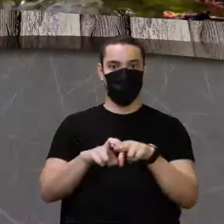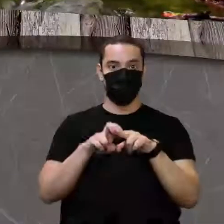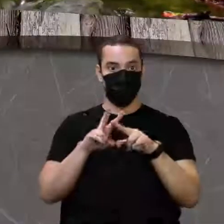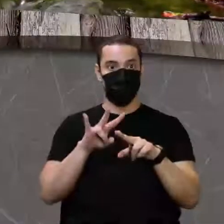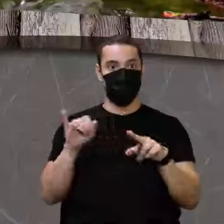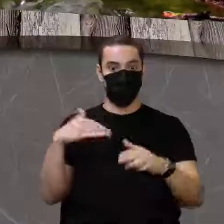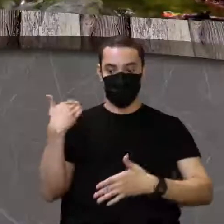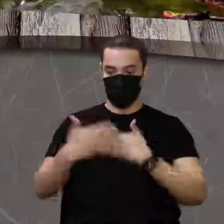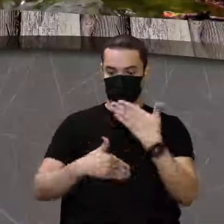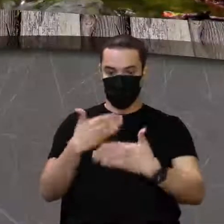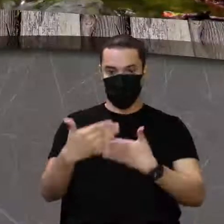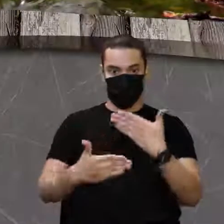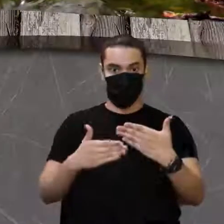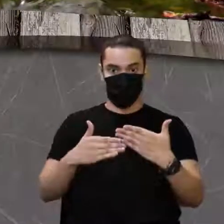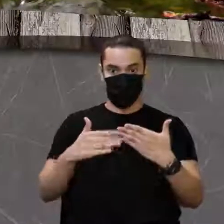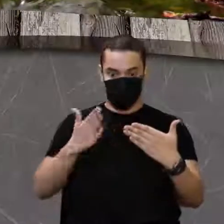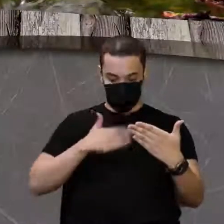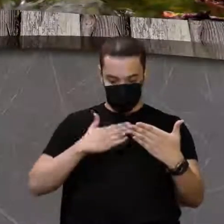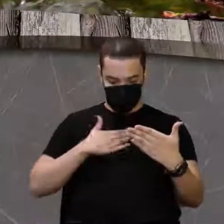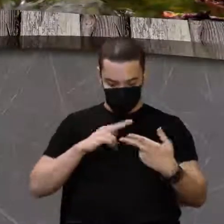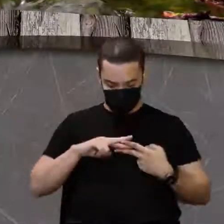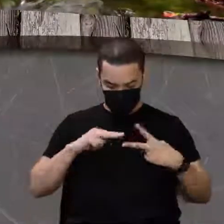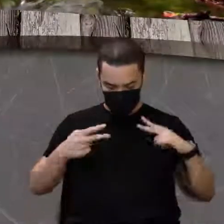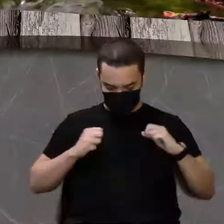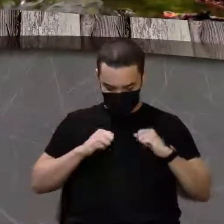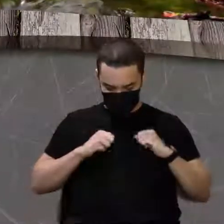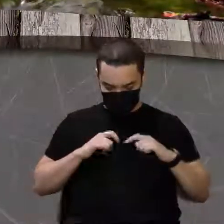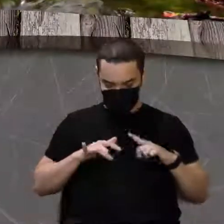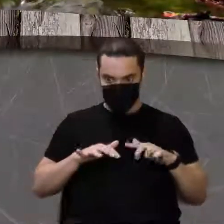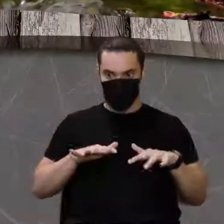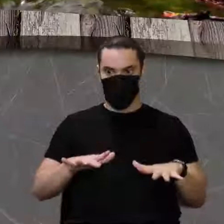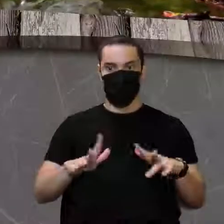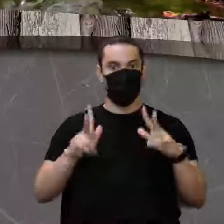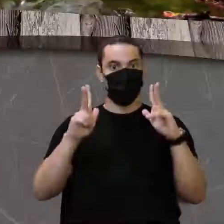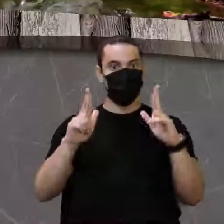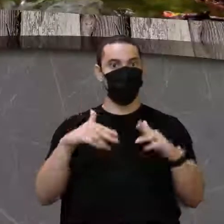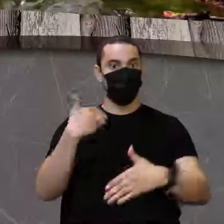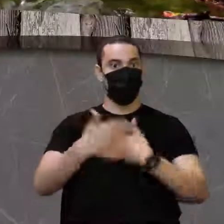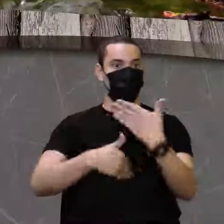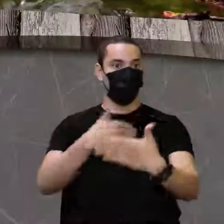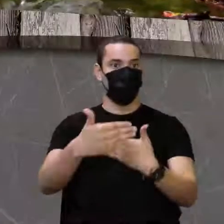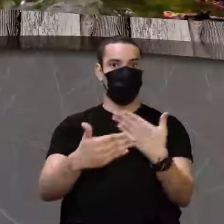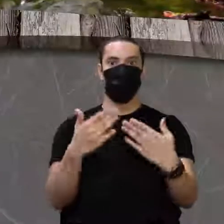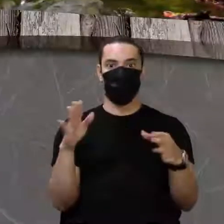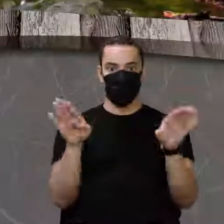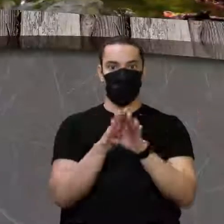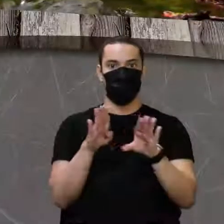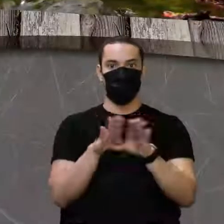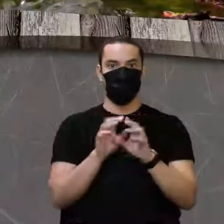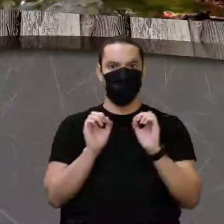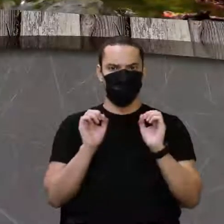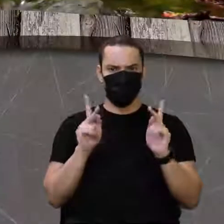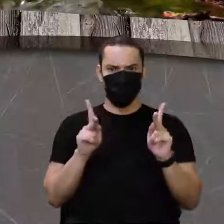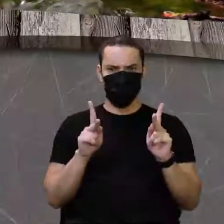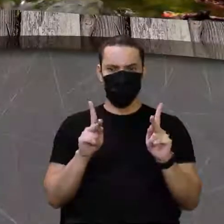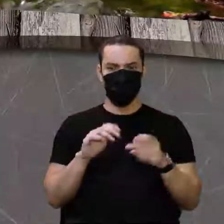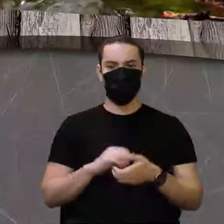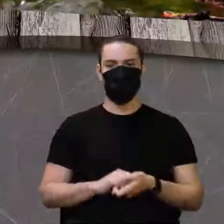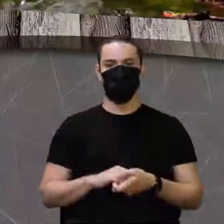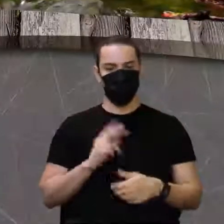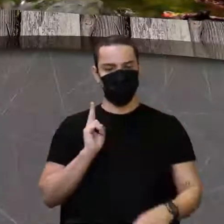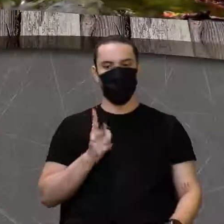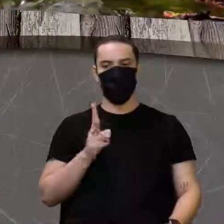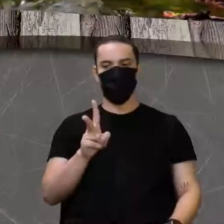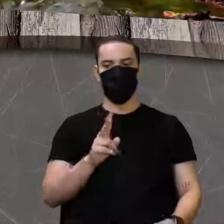agora vão se reproduzir e deixar também essas estruturas, essas características passando para os seus descendentes. Ok? Vamos